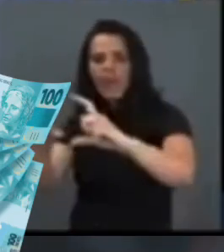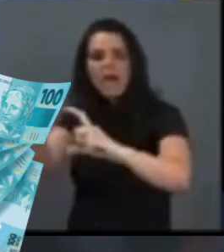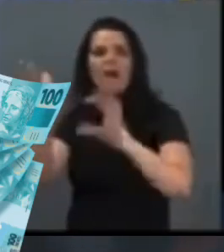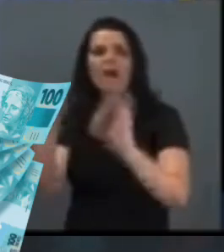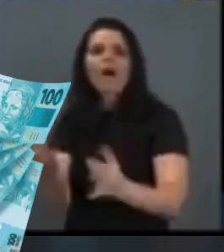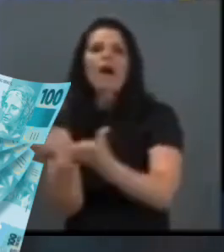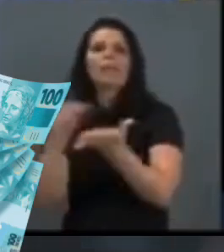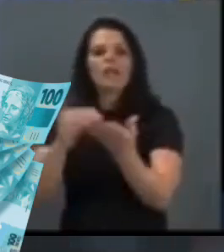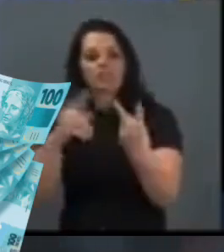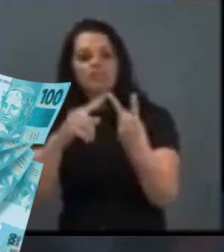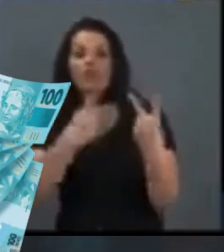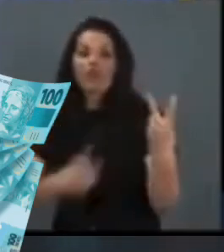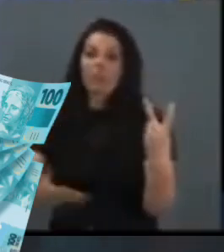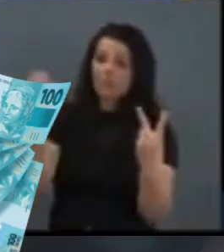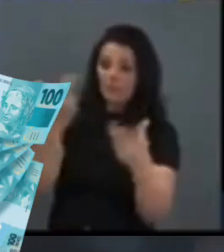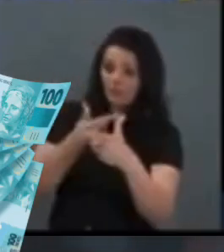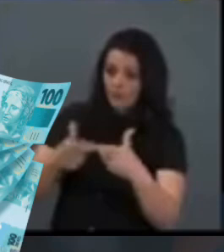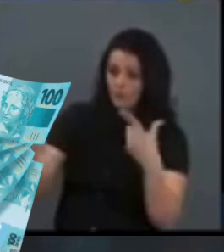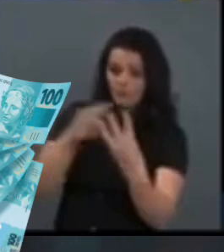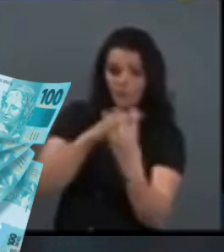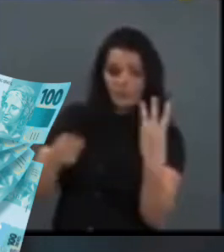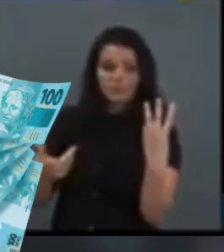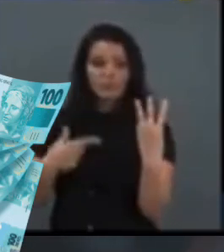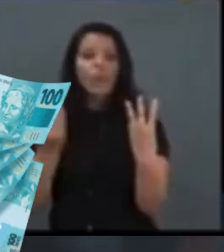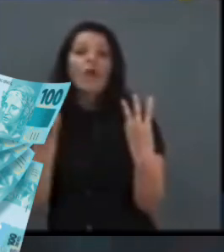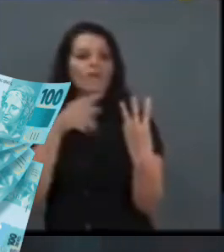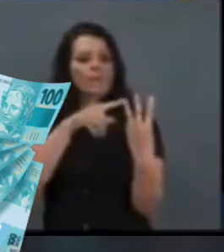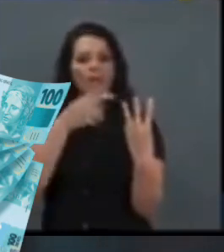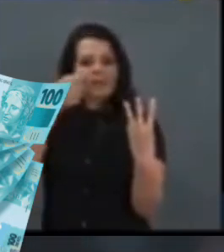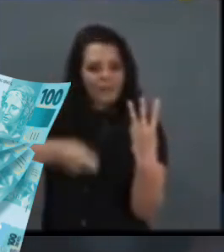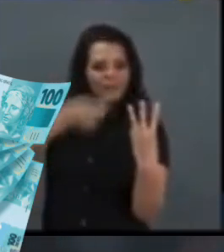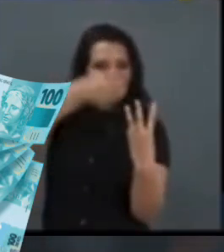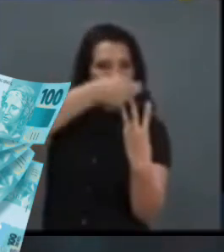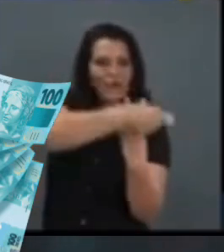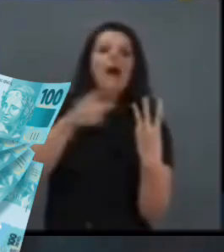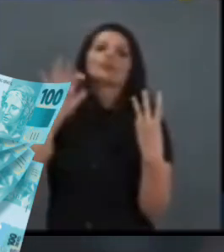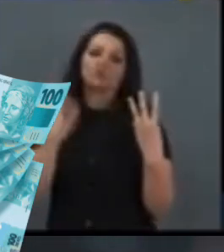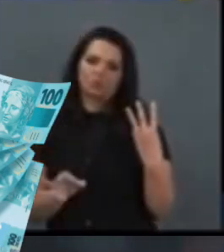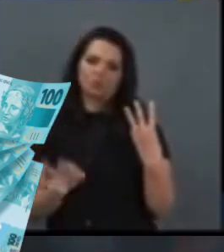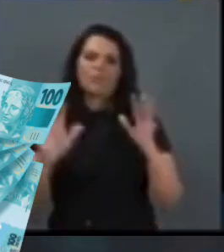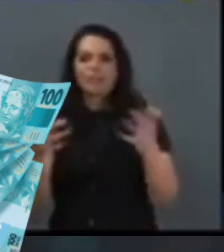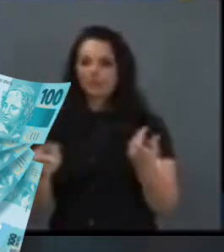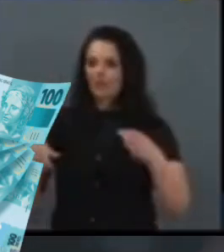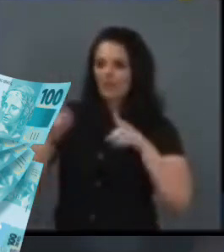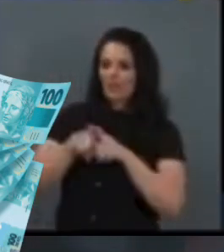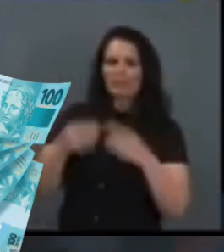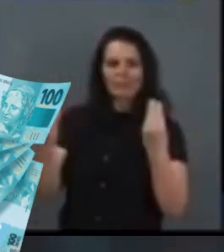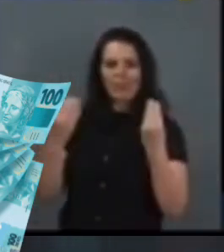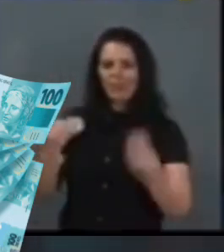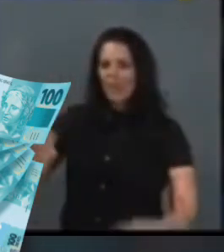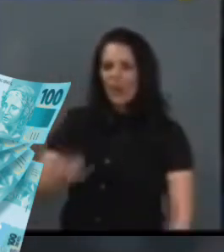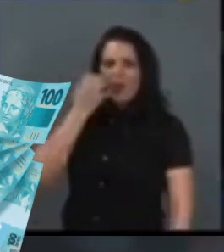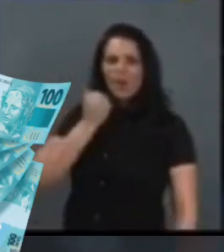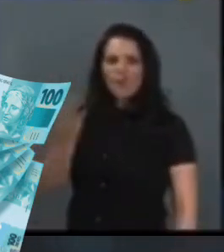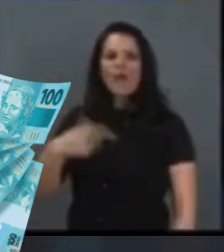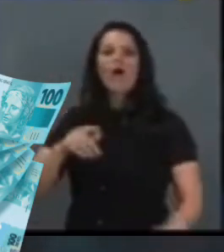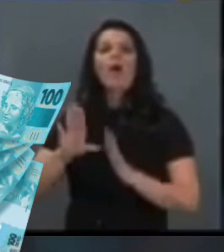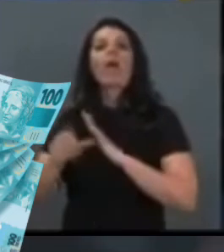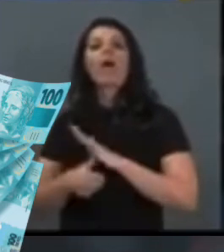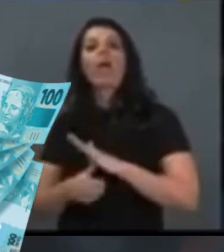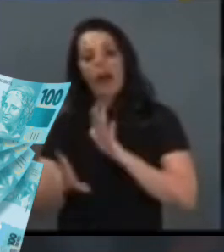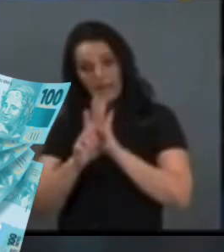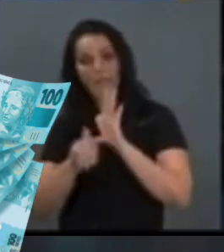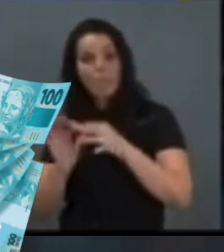aplicativo. Vem cá, governo. Vão dividir pros três. O que vocês acham? Porque aí é justo. Agora, entrar na sociedade e pegar só o lucro, isso pra mim é roubo